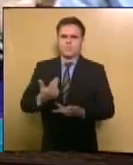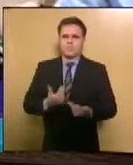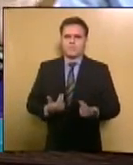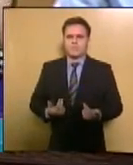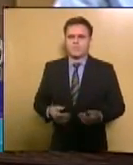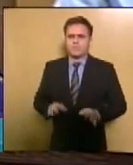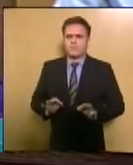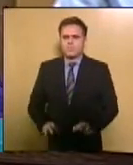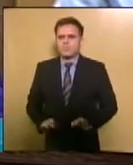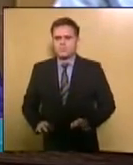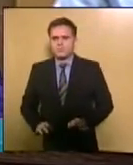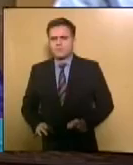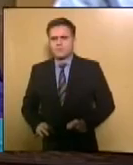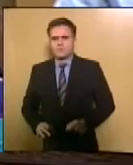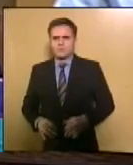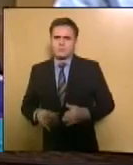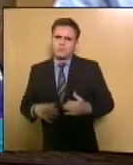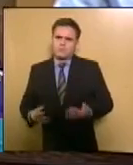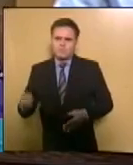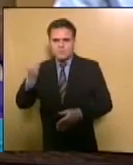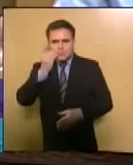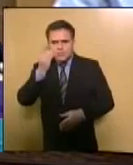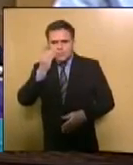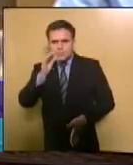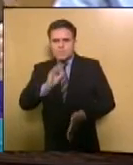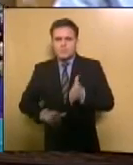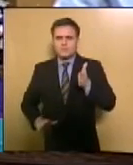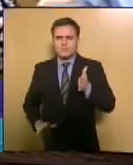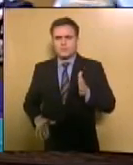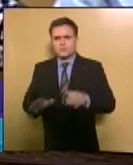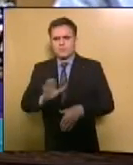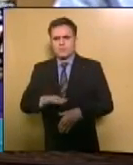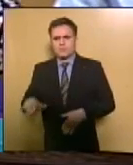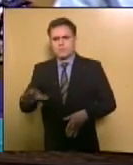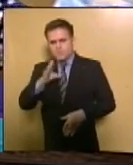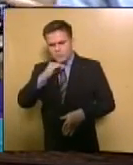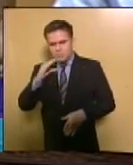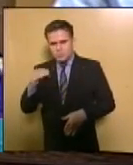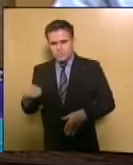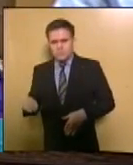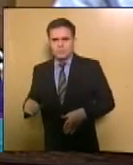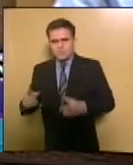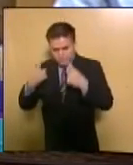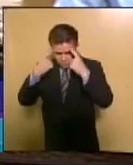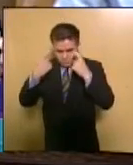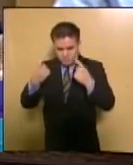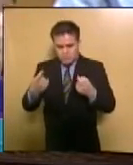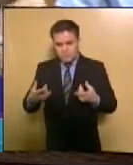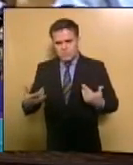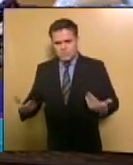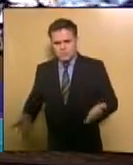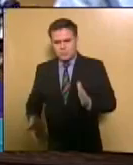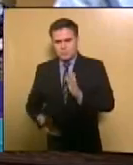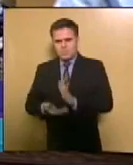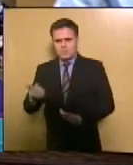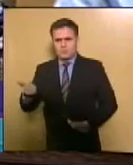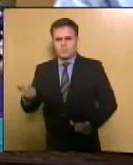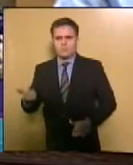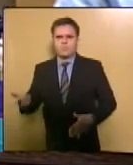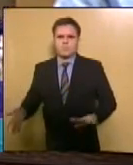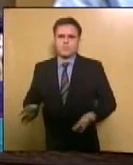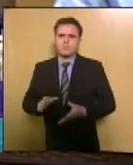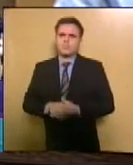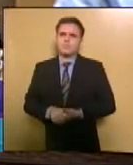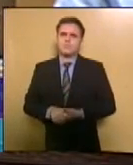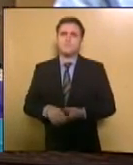certo tentando o quê tentando tirar essa criança esse adolescente da criminalidade tentando tirar ele dessa área de risco